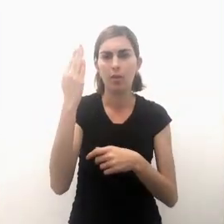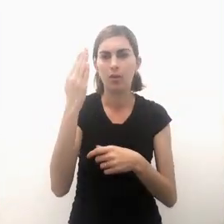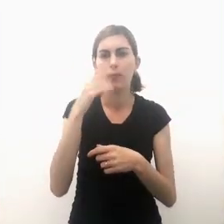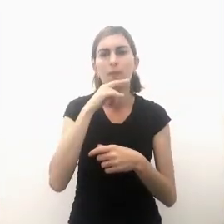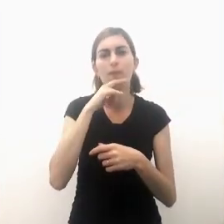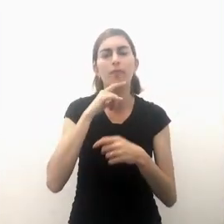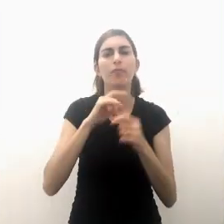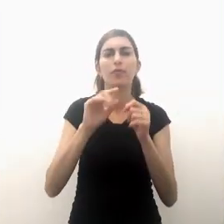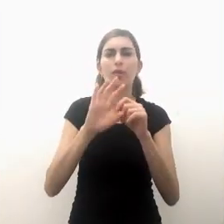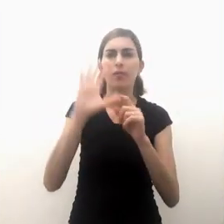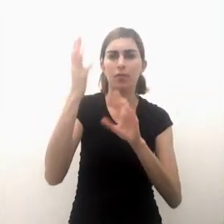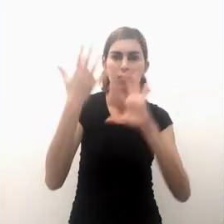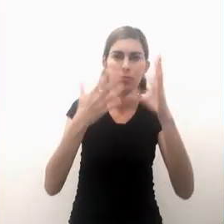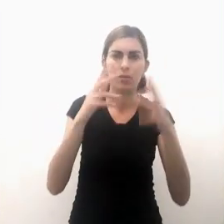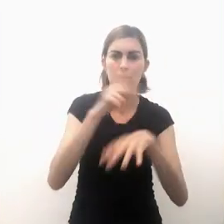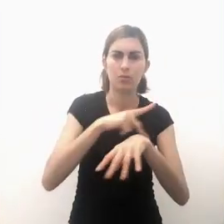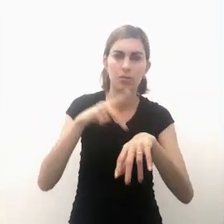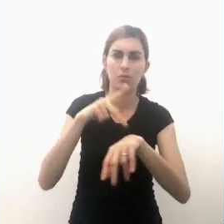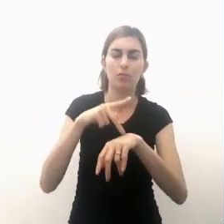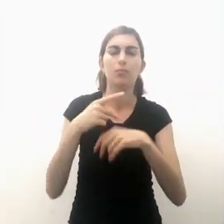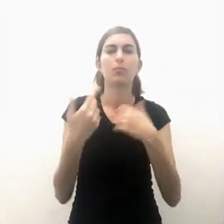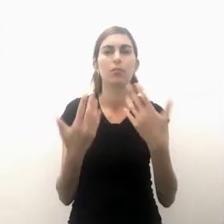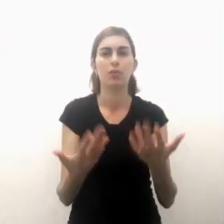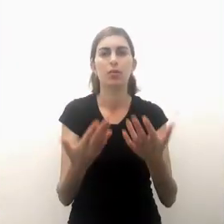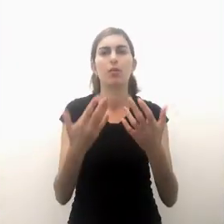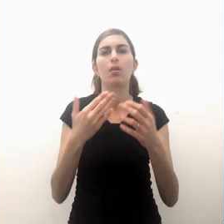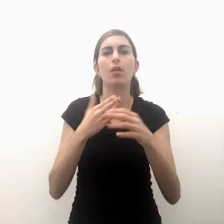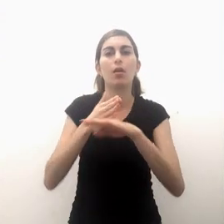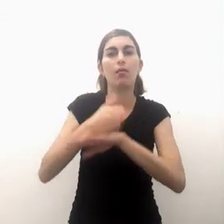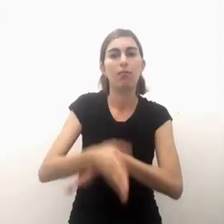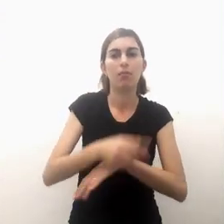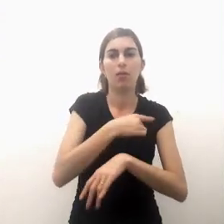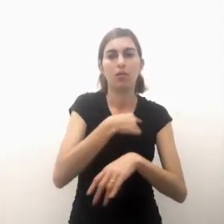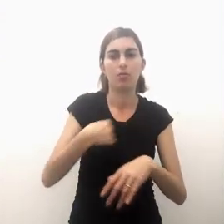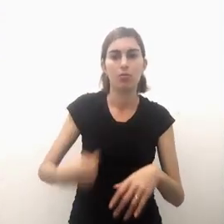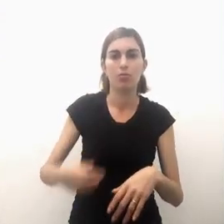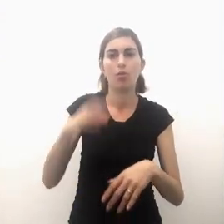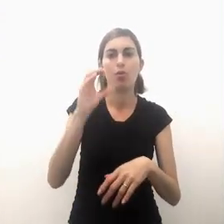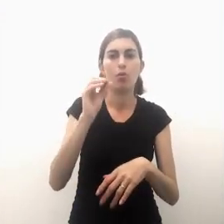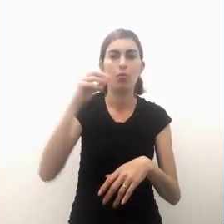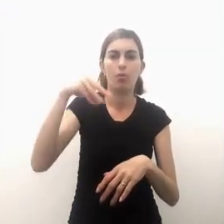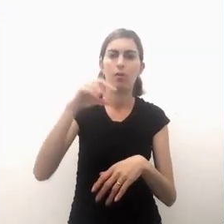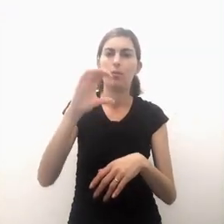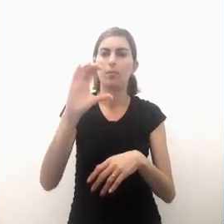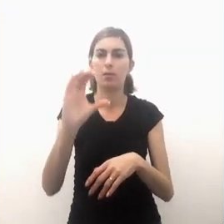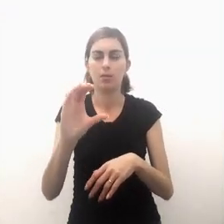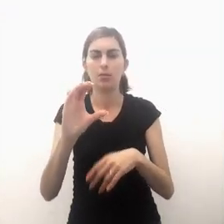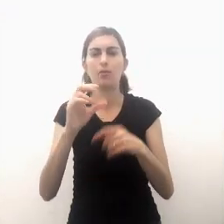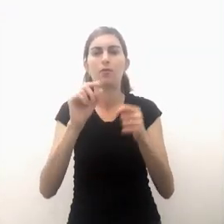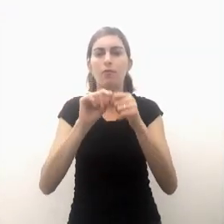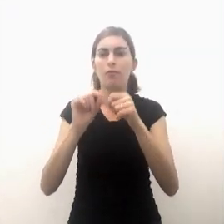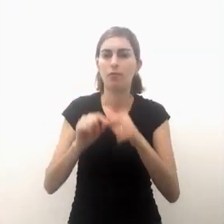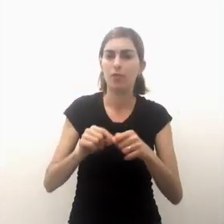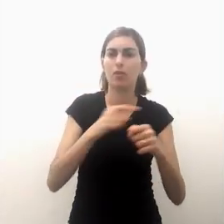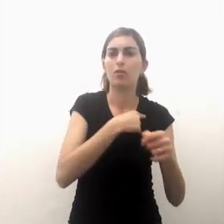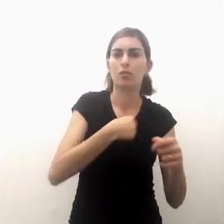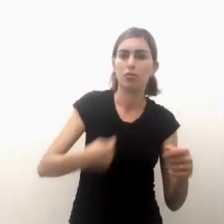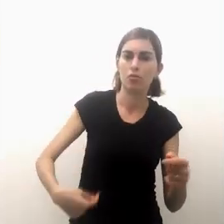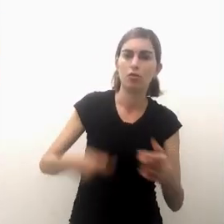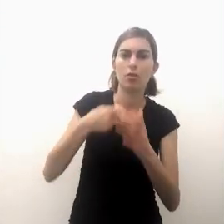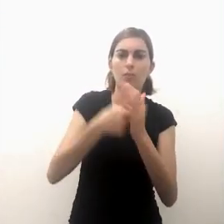estava acontecendo dentro do país, tá? Então, a entrada da China na OMC fez com que a China